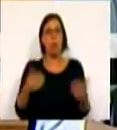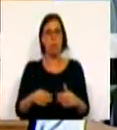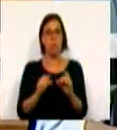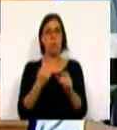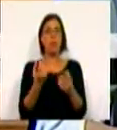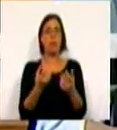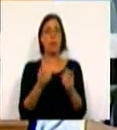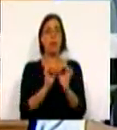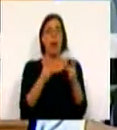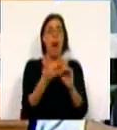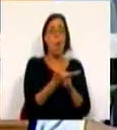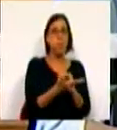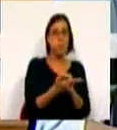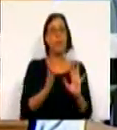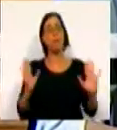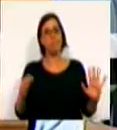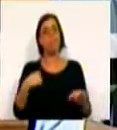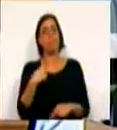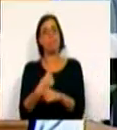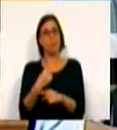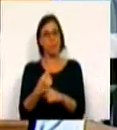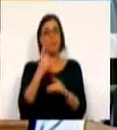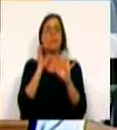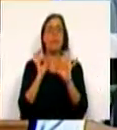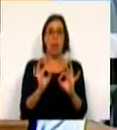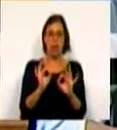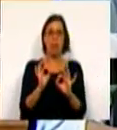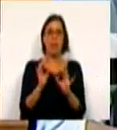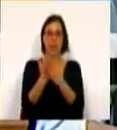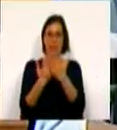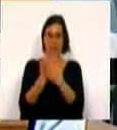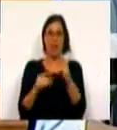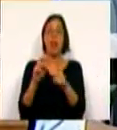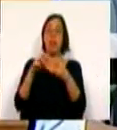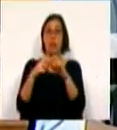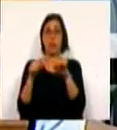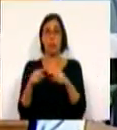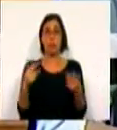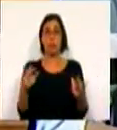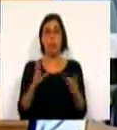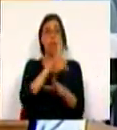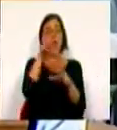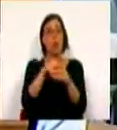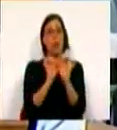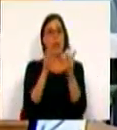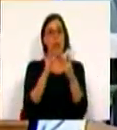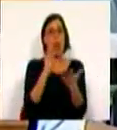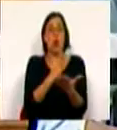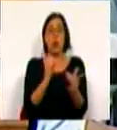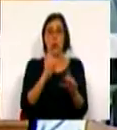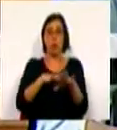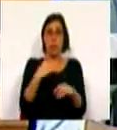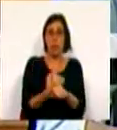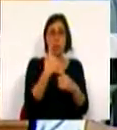os serviços online. Estamos também a cuidar desse problema, o problema da inclusão digital, não apenas por causa